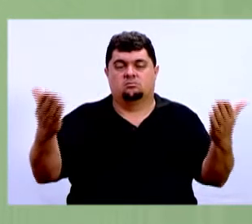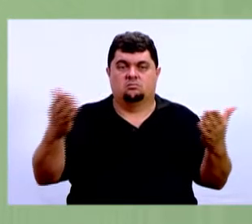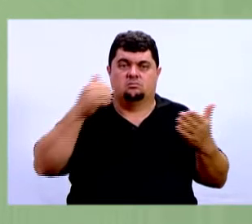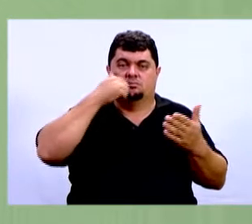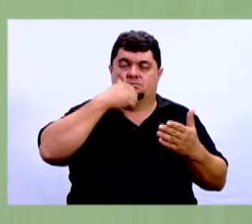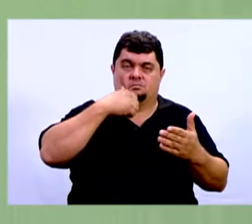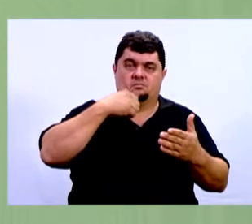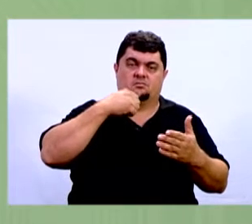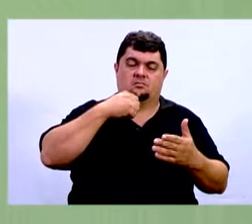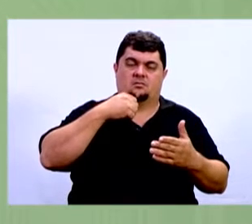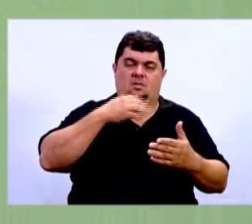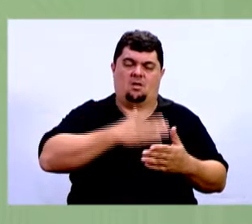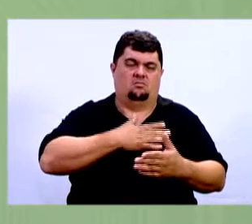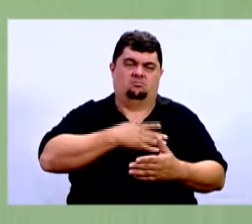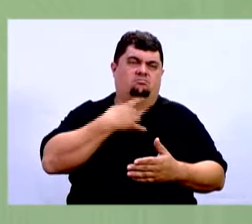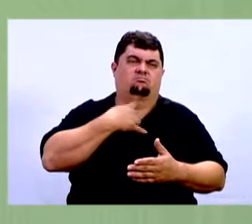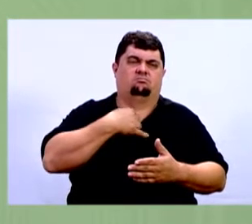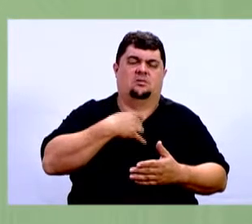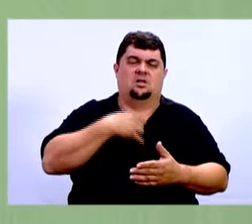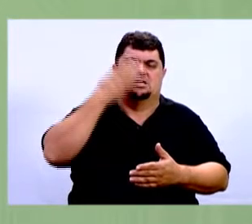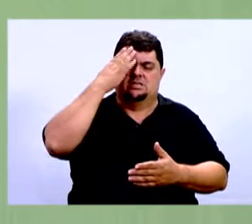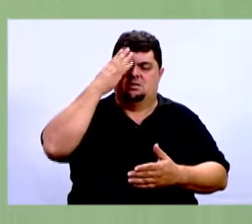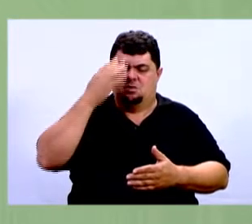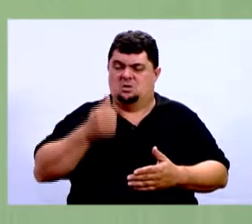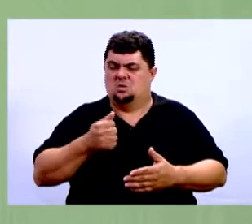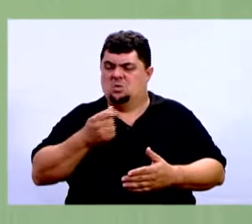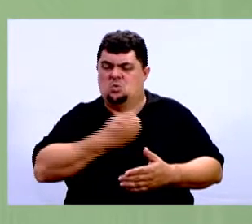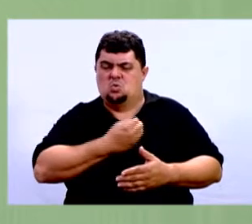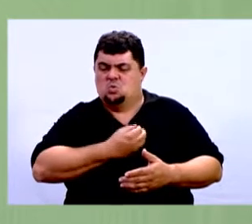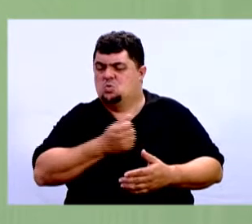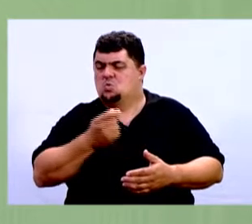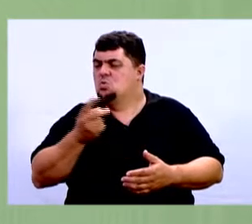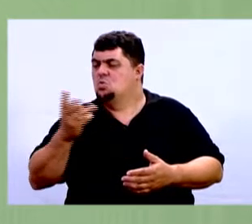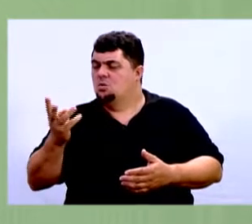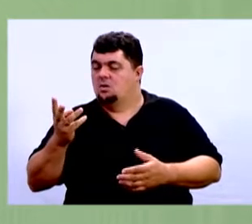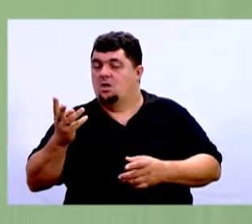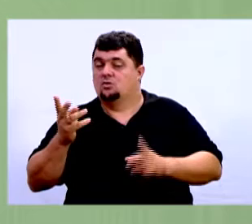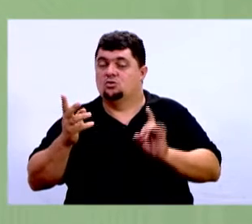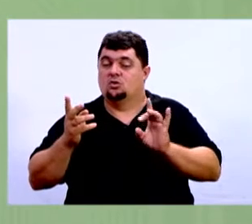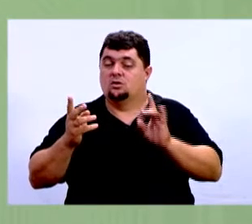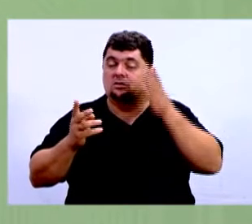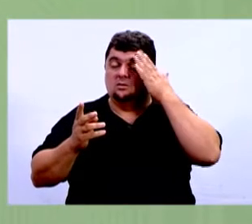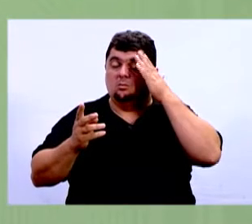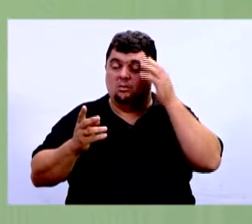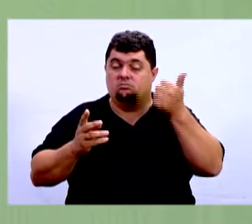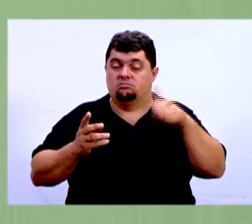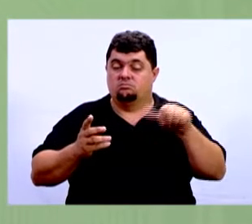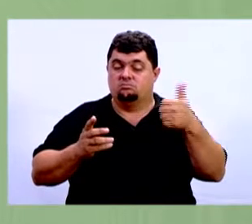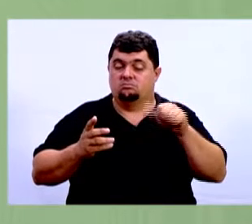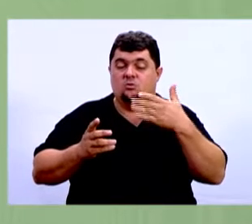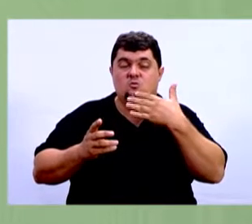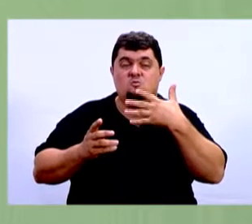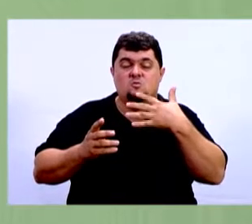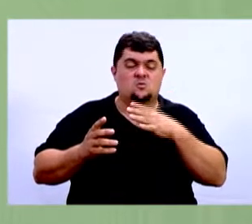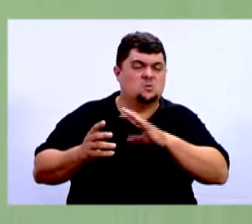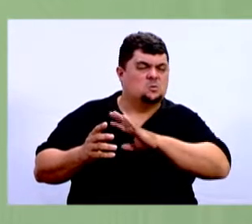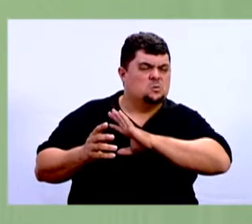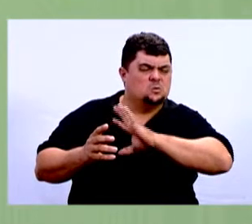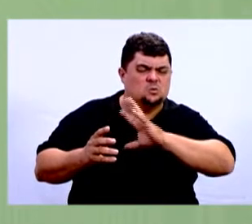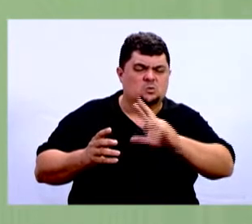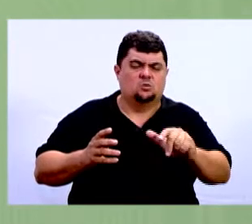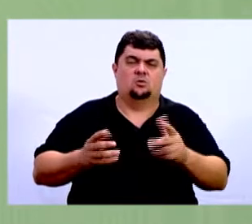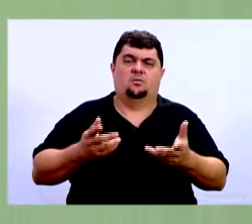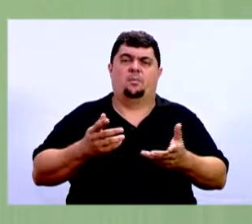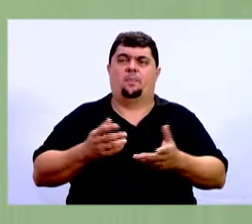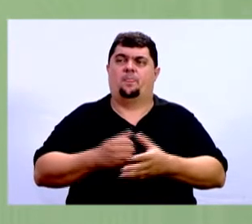O interesse seu não é quantificar, não é números, e sim qualificar, conhecer em todos os seus detalhes.